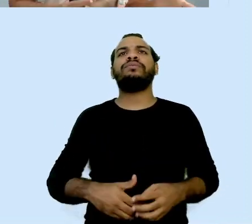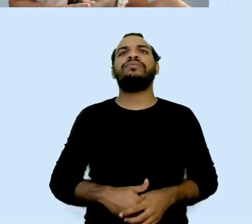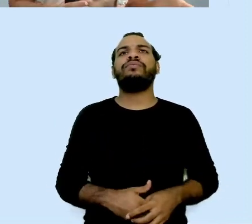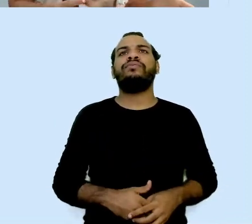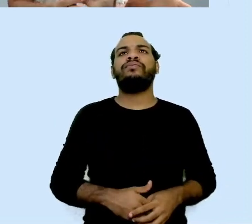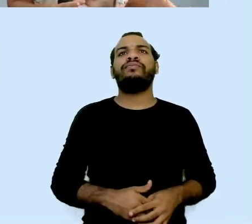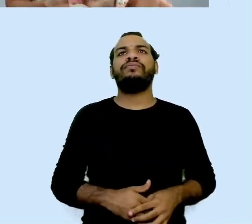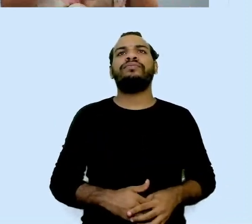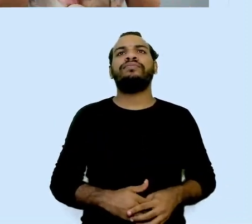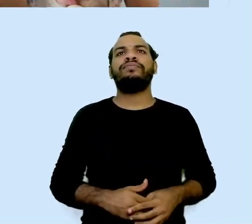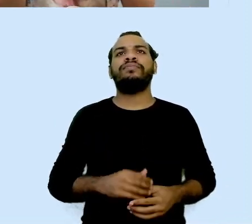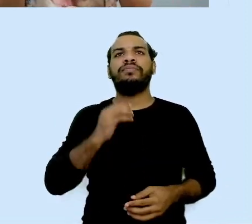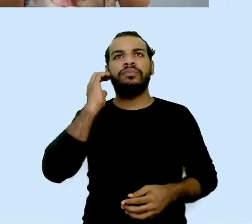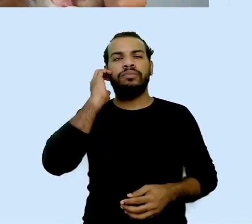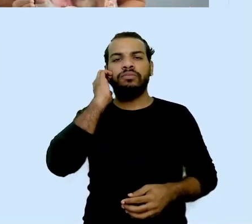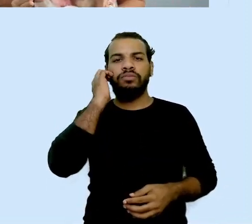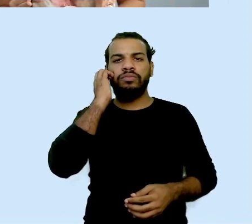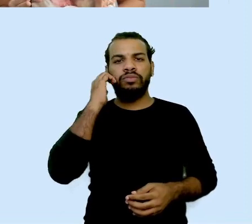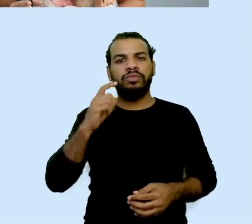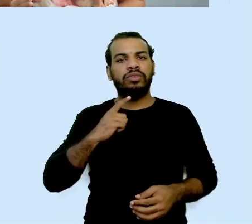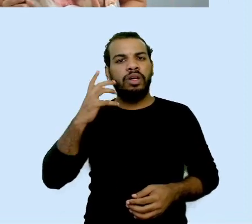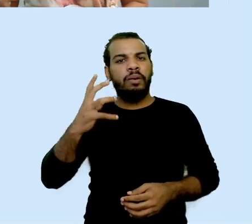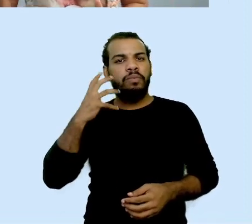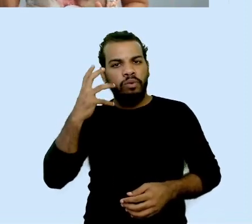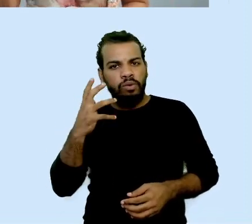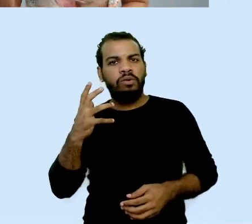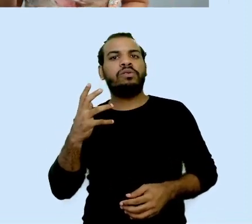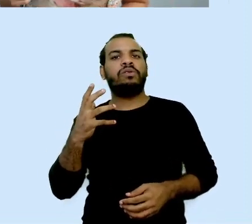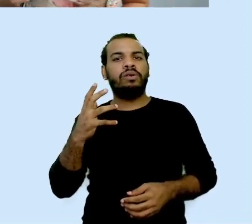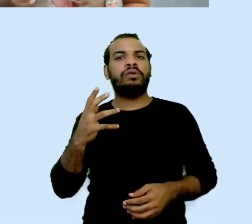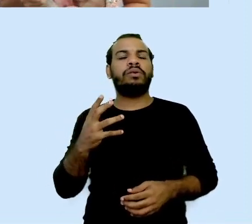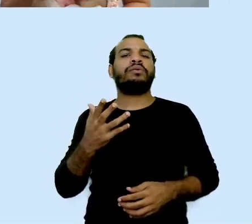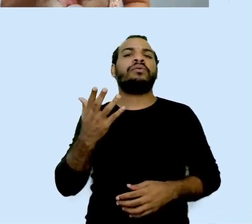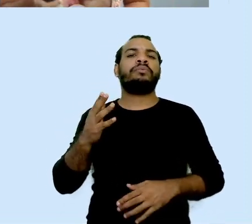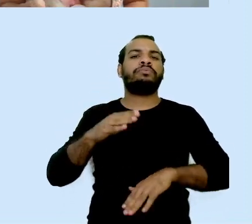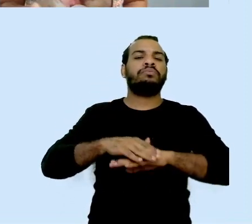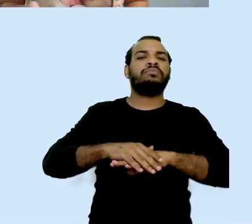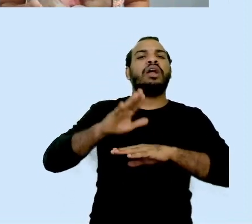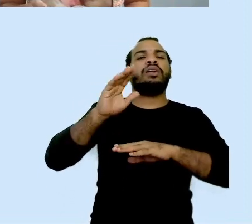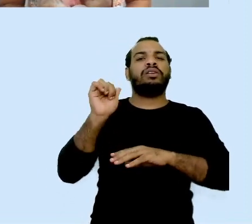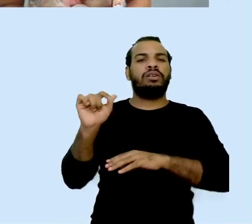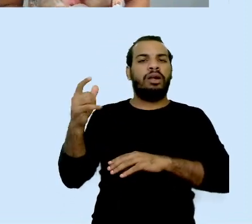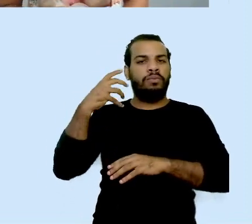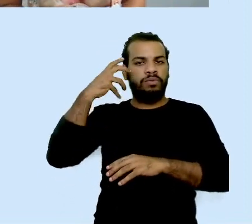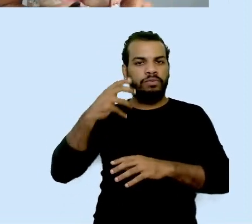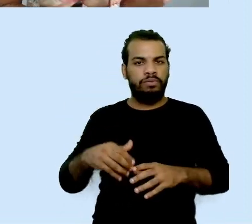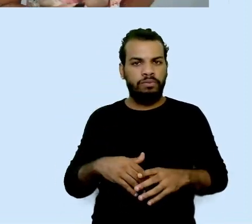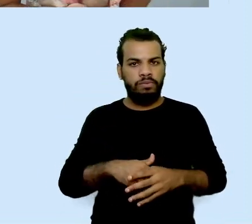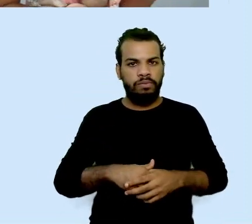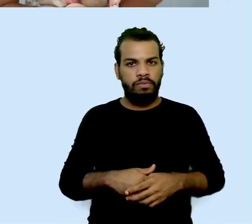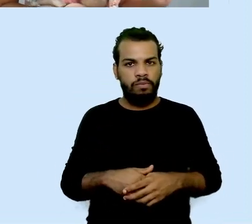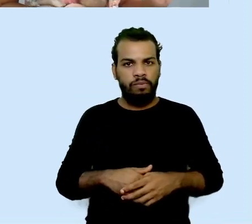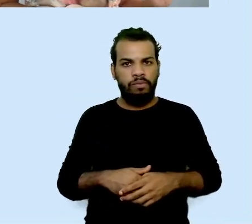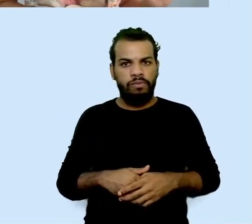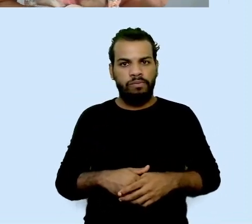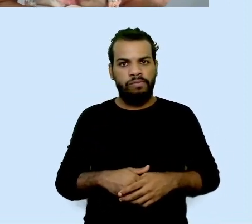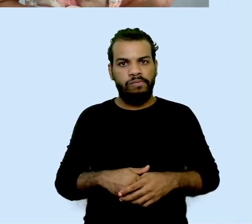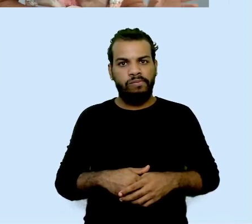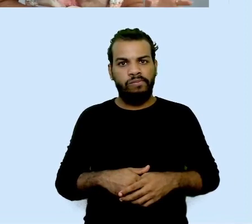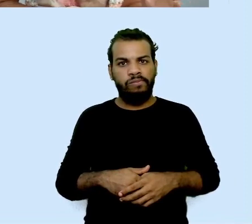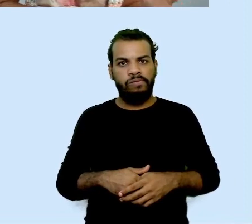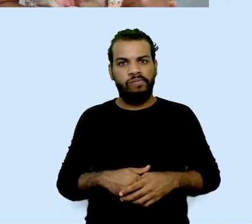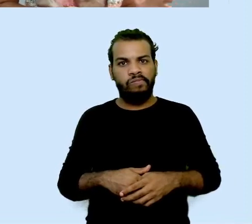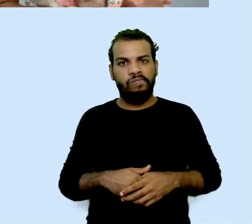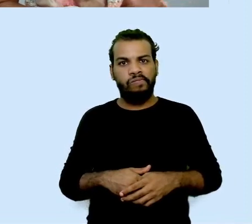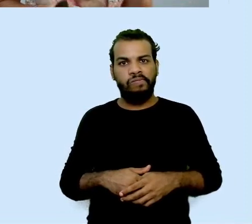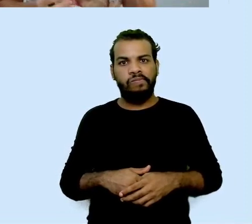da música, tem elementos da música, mas é algo mais do que a música. Então a trilha sonora é